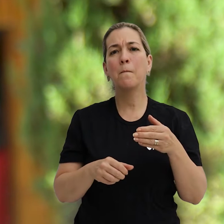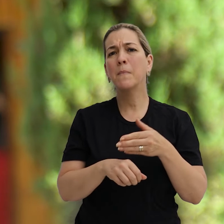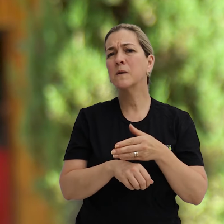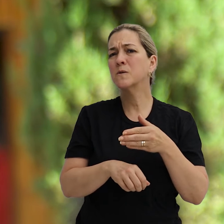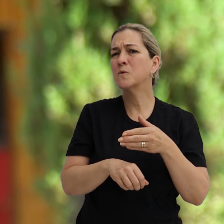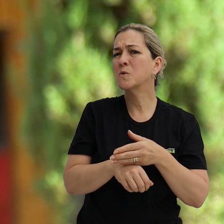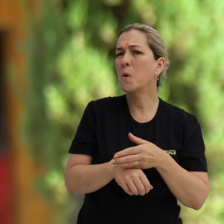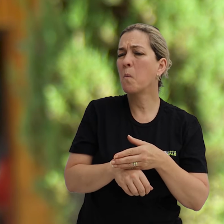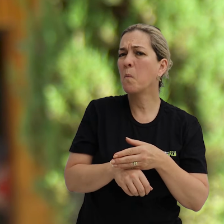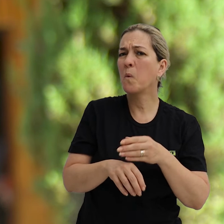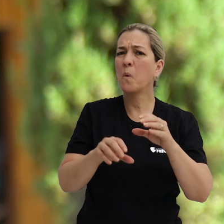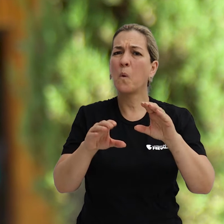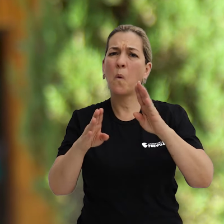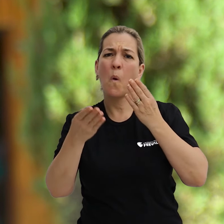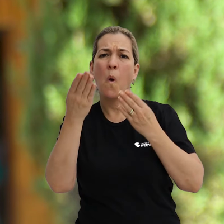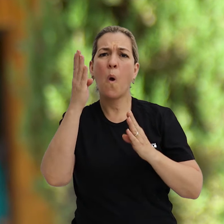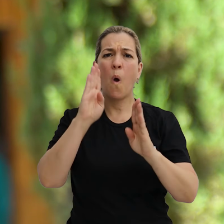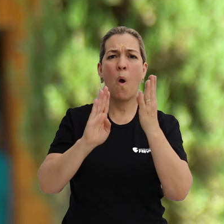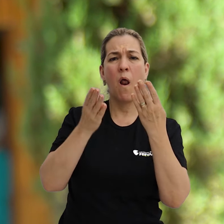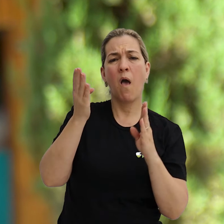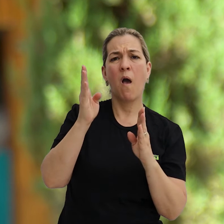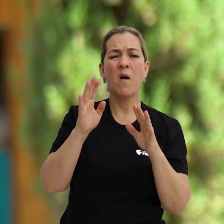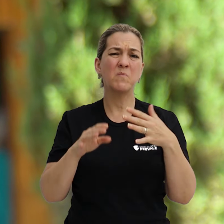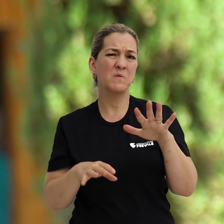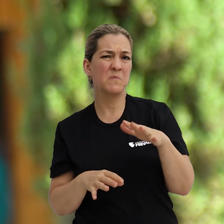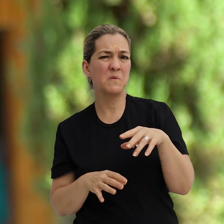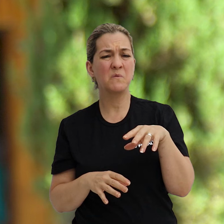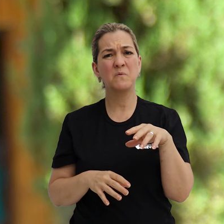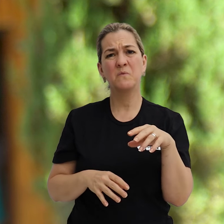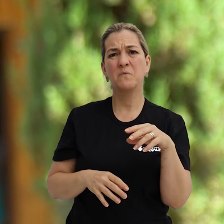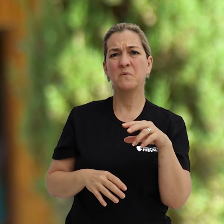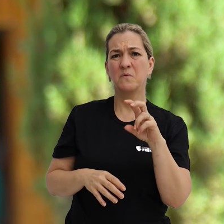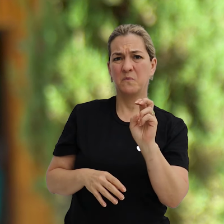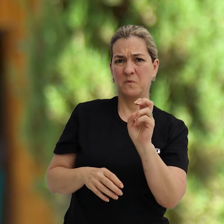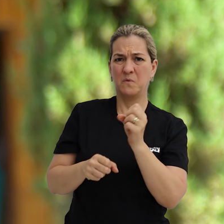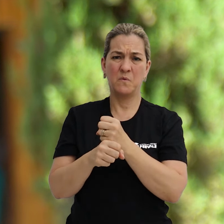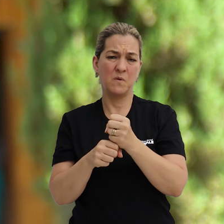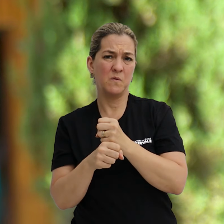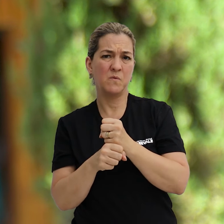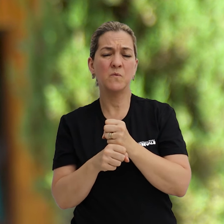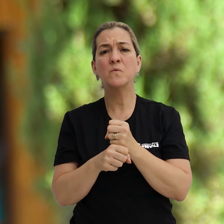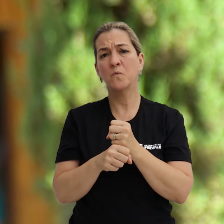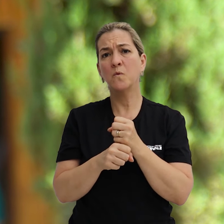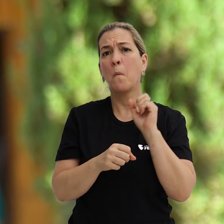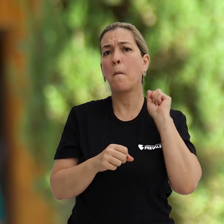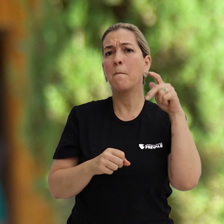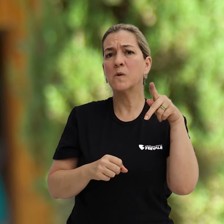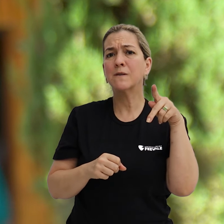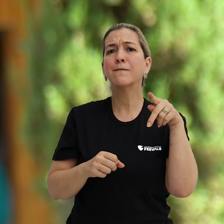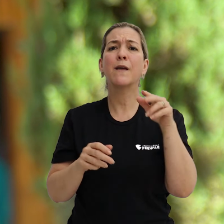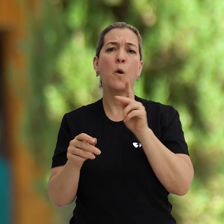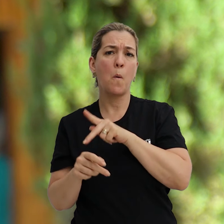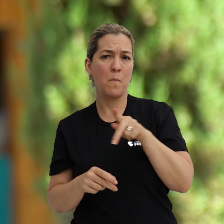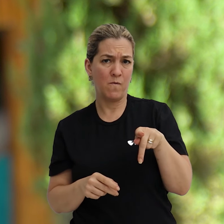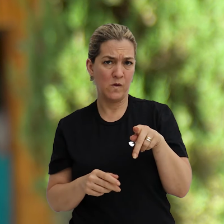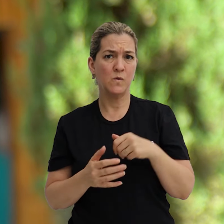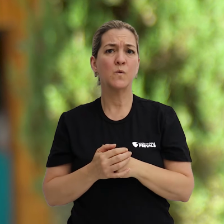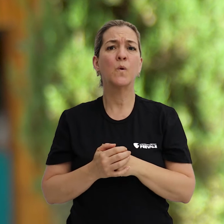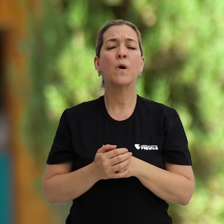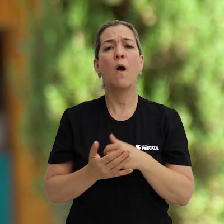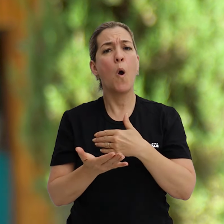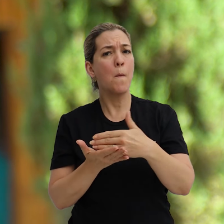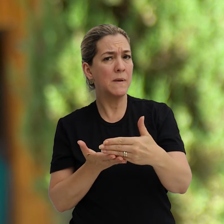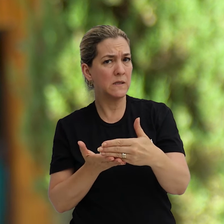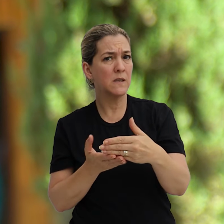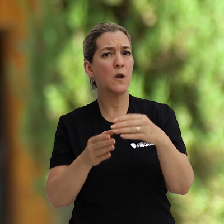Participo do coral há aproximadamente uns 5 anos. A partir do momento que eu saí da vida ativa de professora, eu